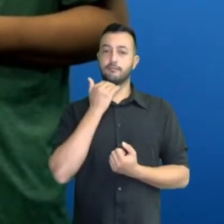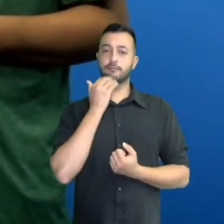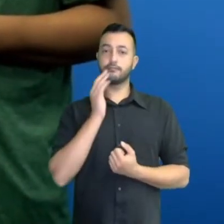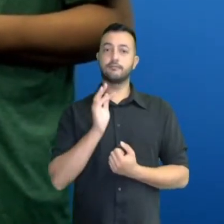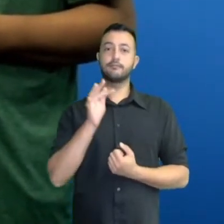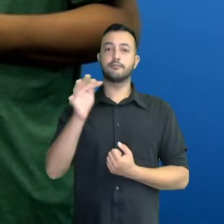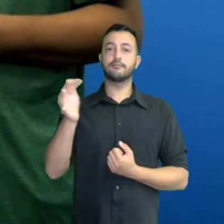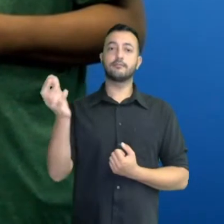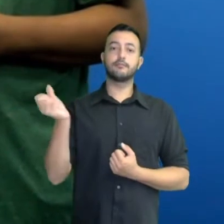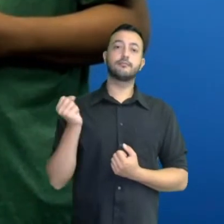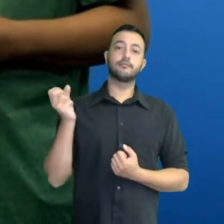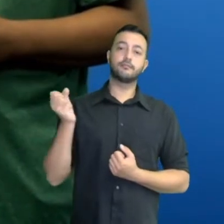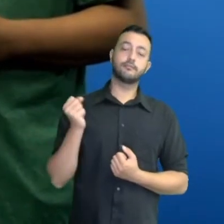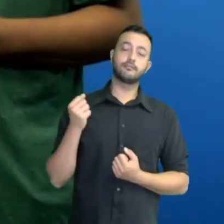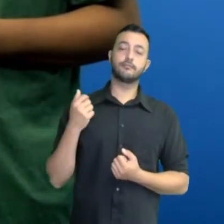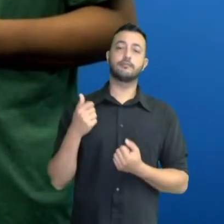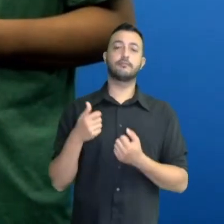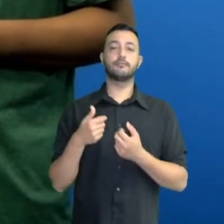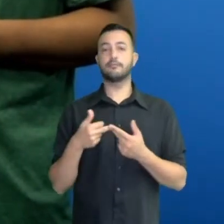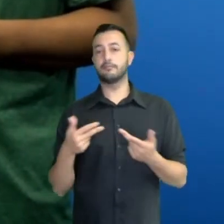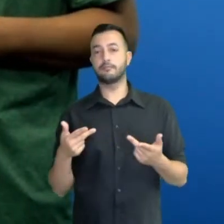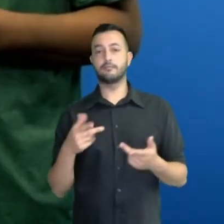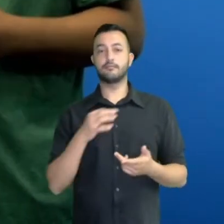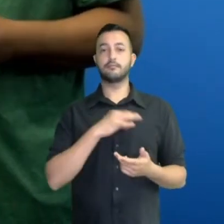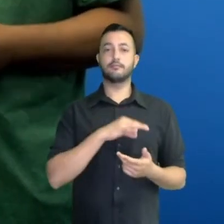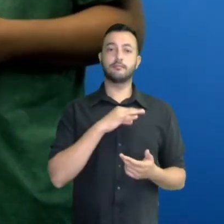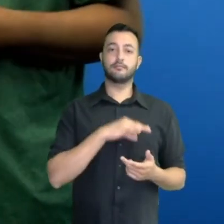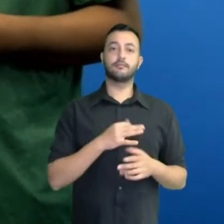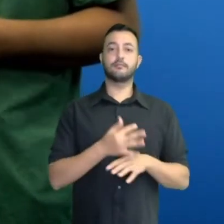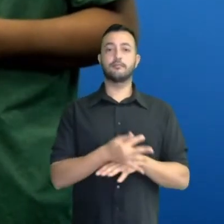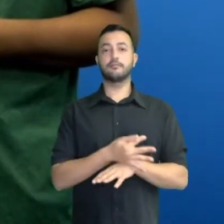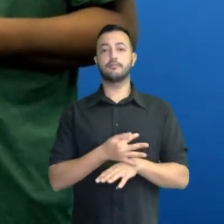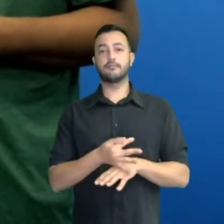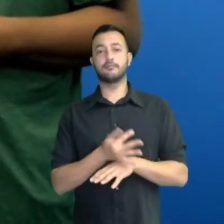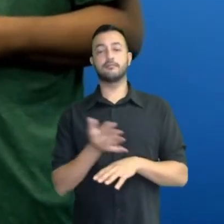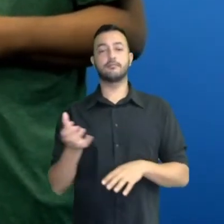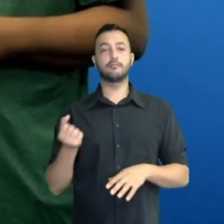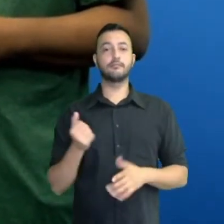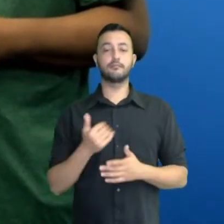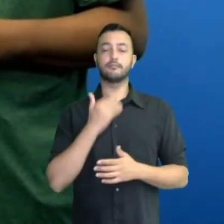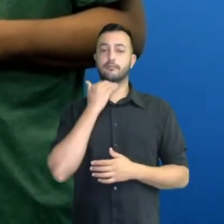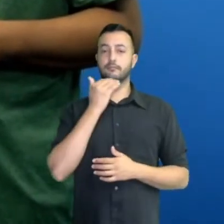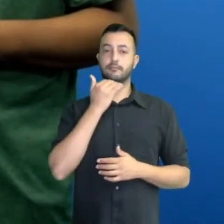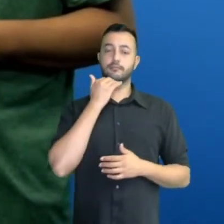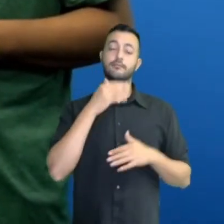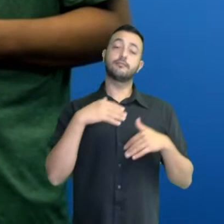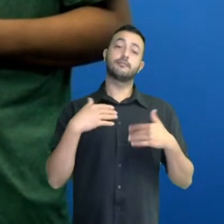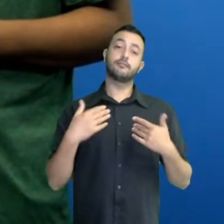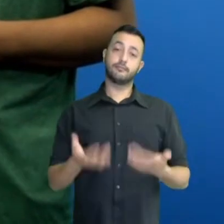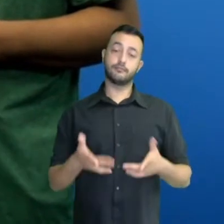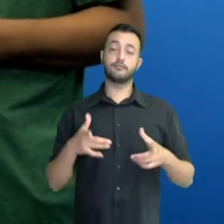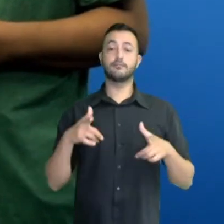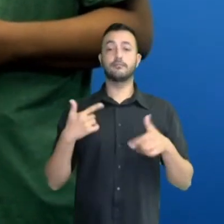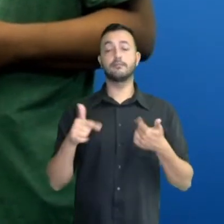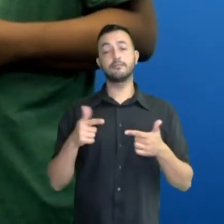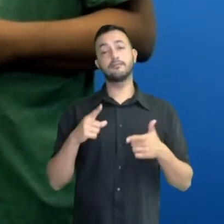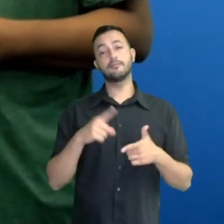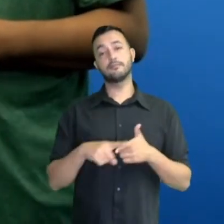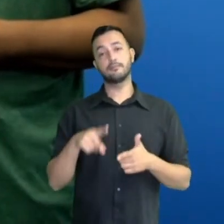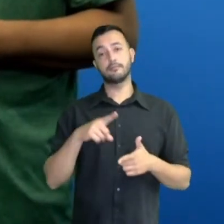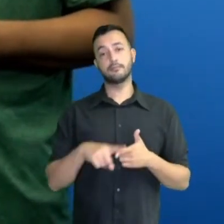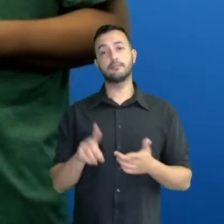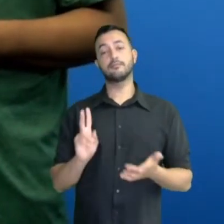aposentadoria, um salário mais digno, né? Umas férias remuneradas. Então, esse trabalho informal, ele acaba penalizando